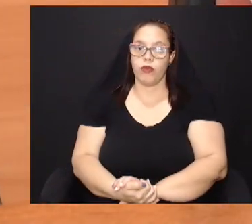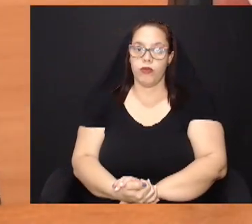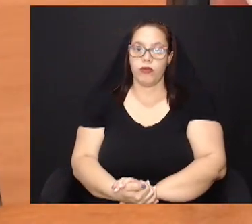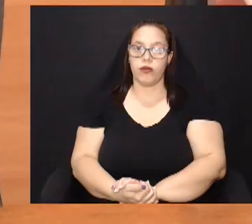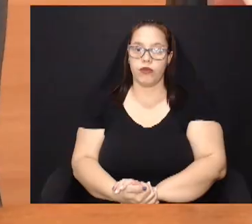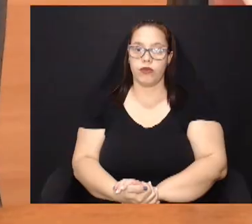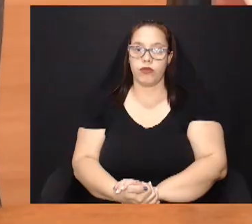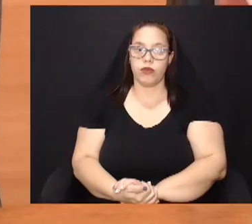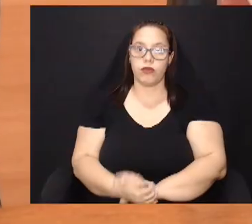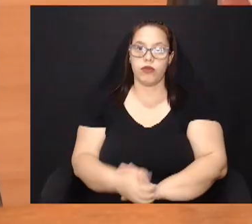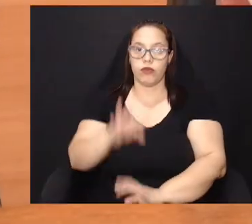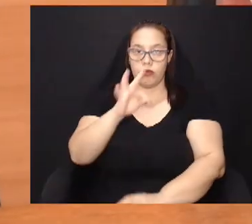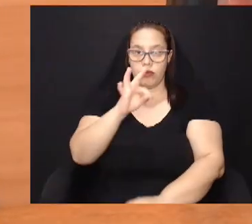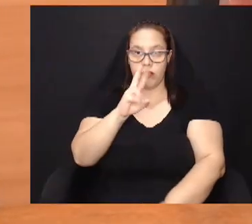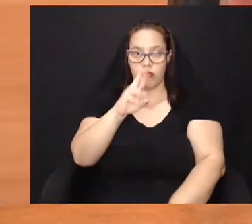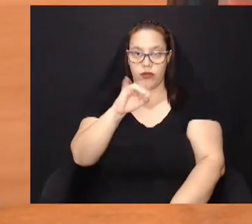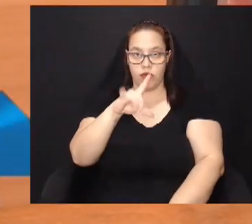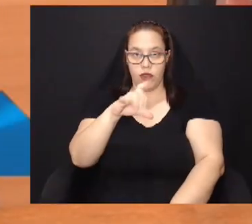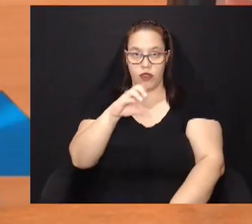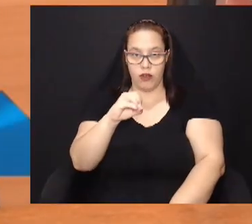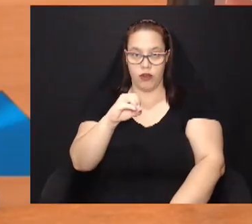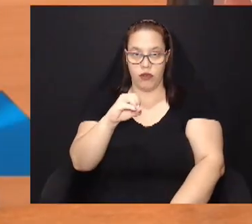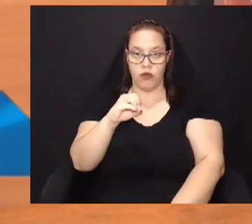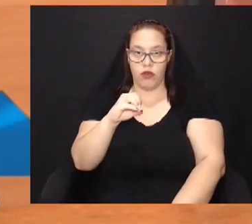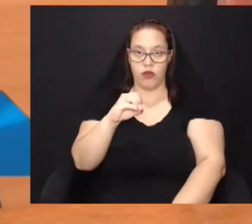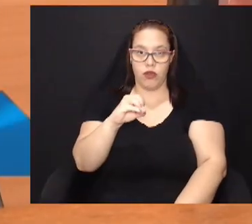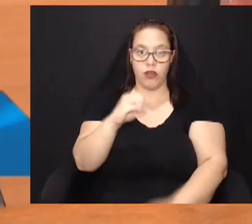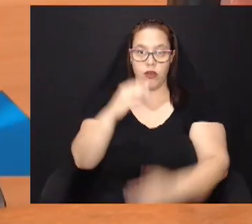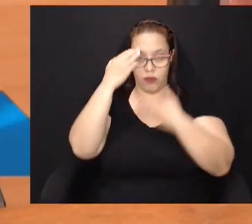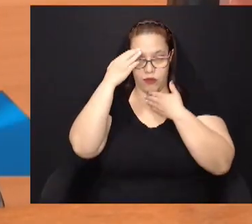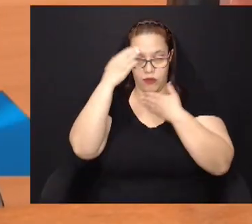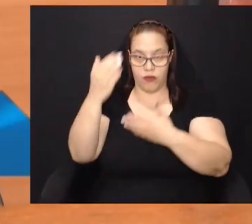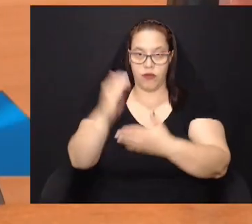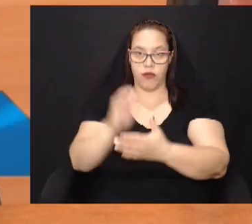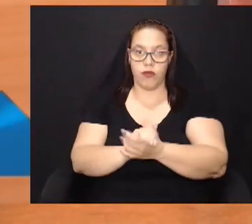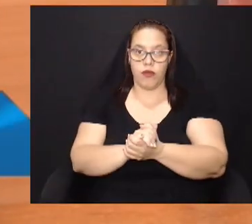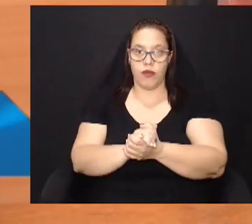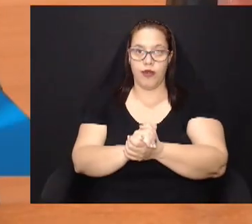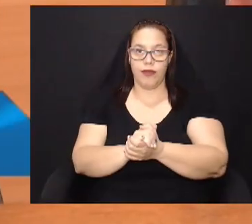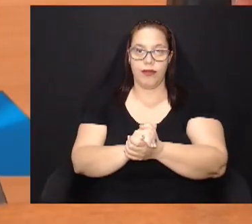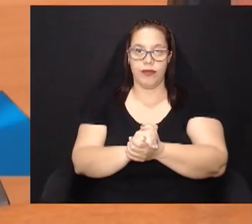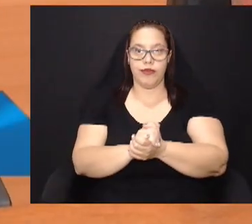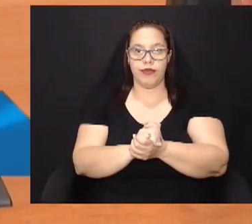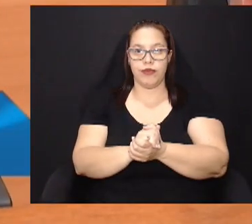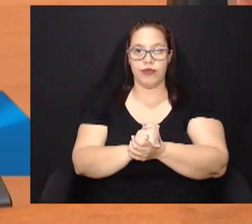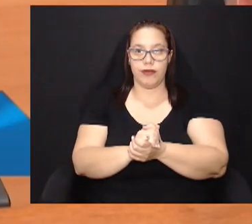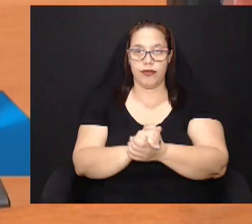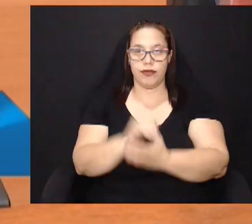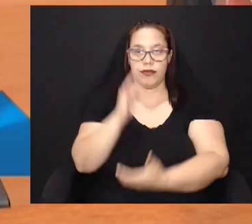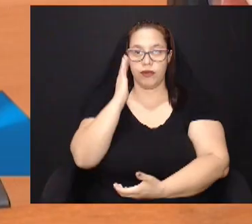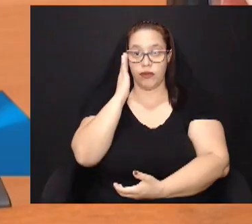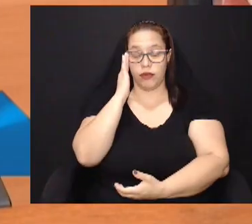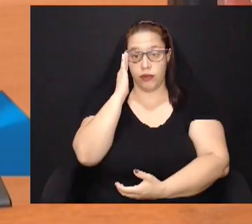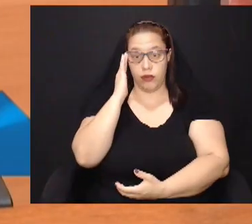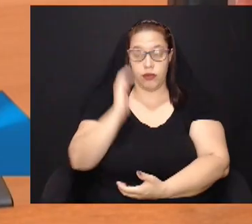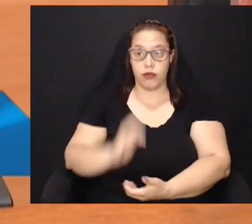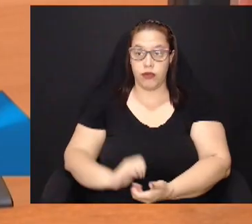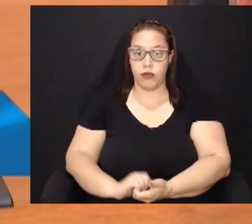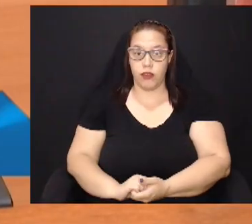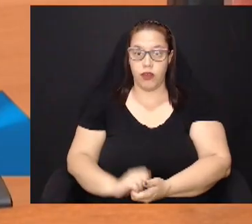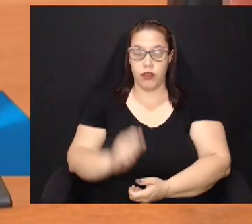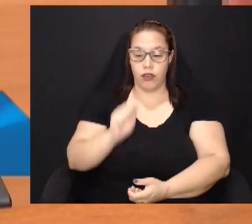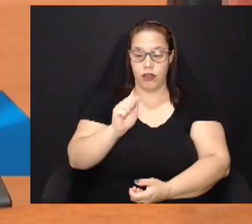É o Túlio do Orson. Obrigado. É isso aí. Foi proposital, né? O Arthur